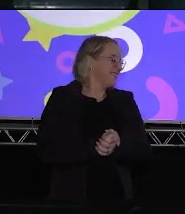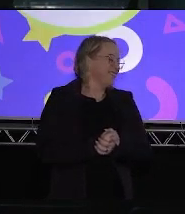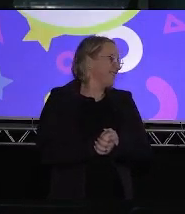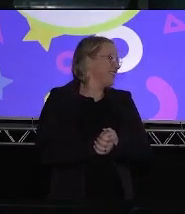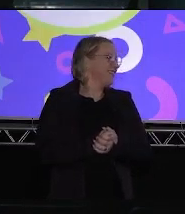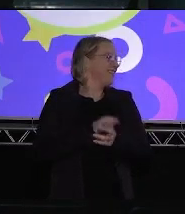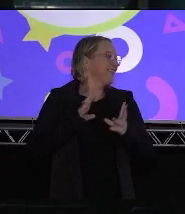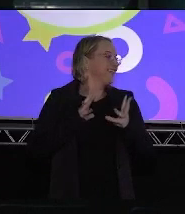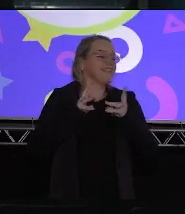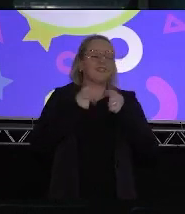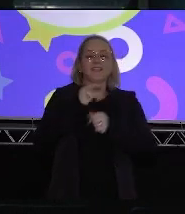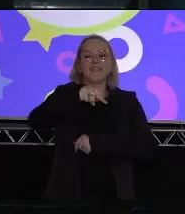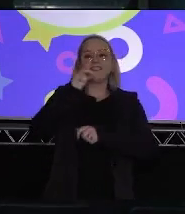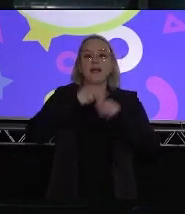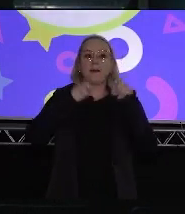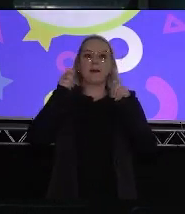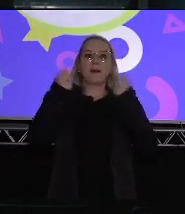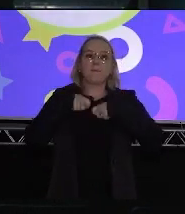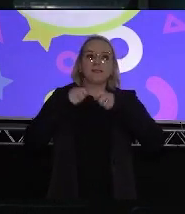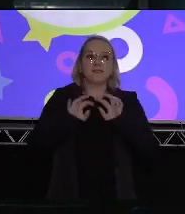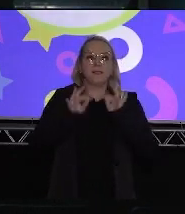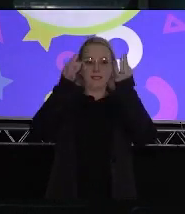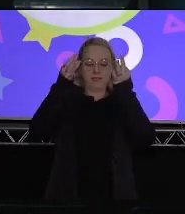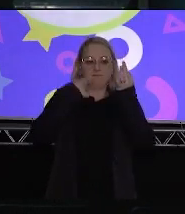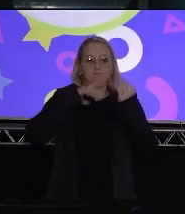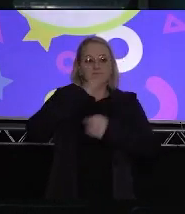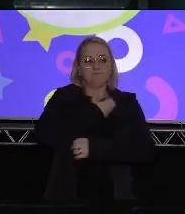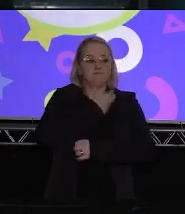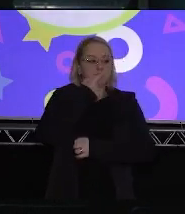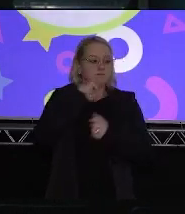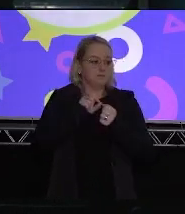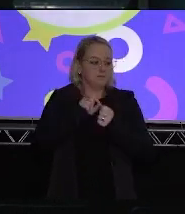essa capacitação técnica que a galera passou,